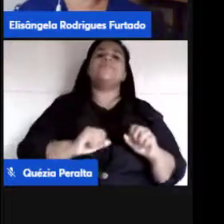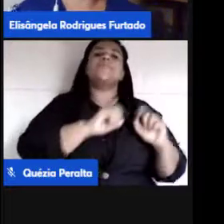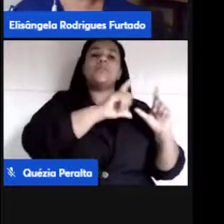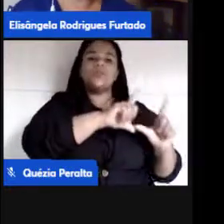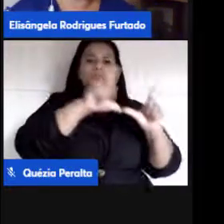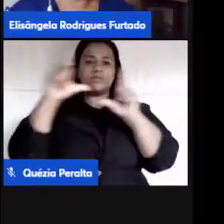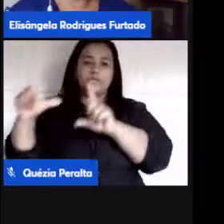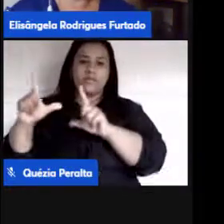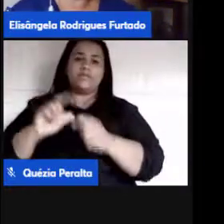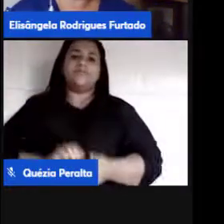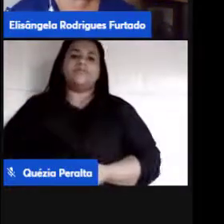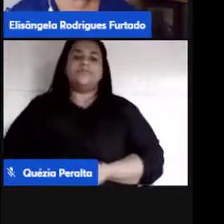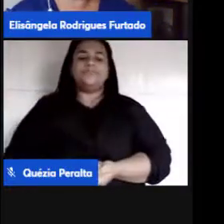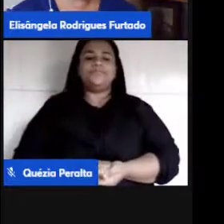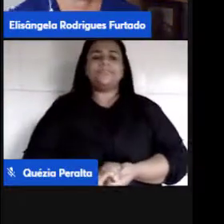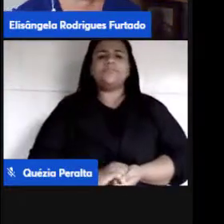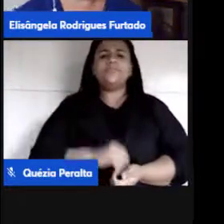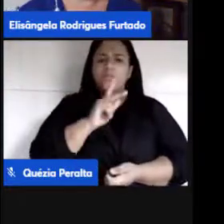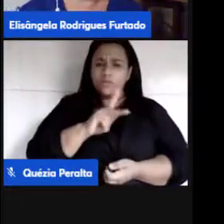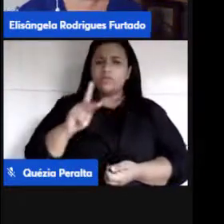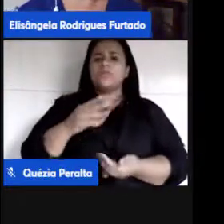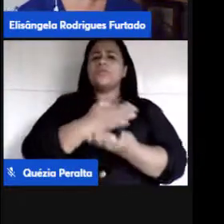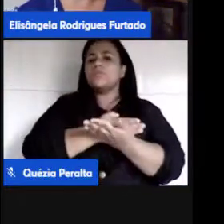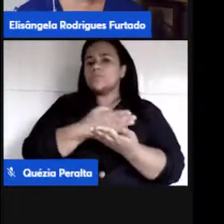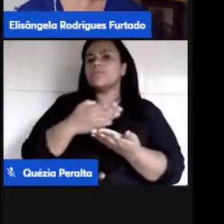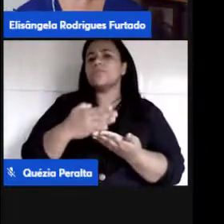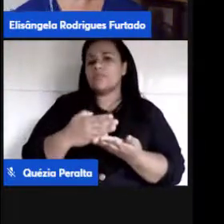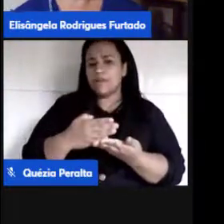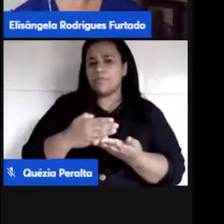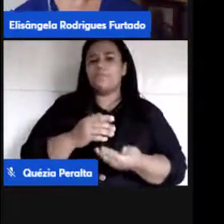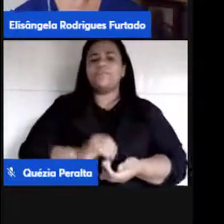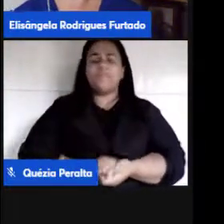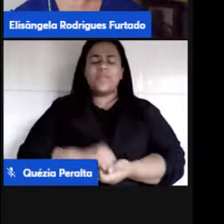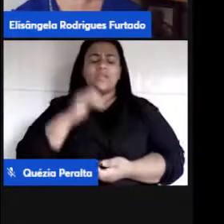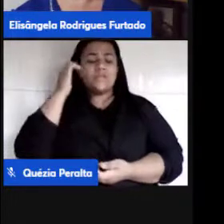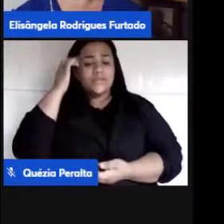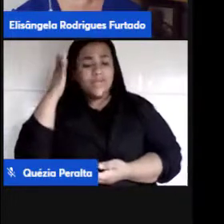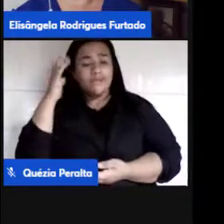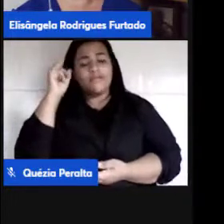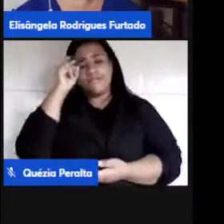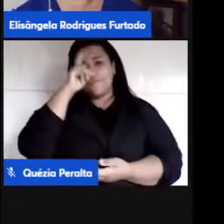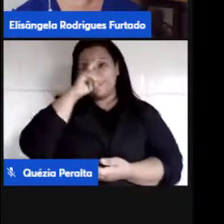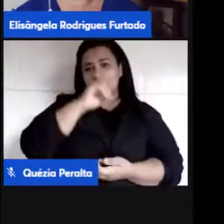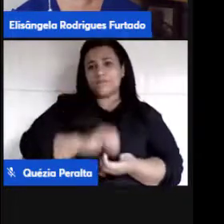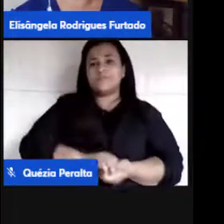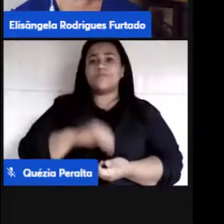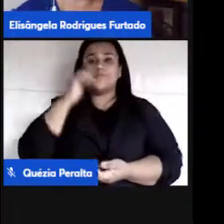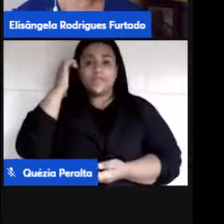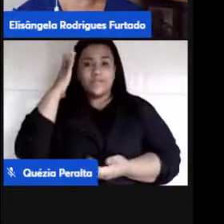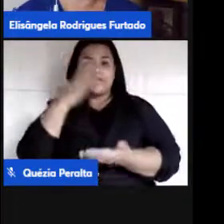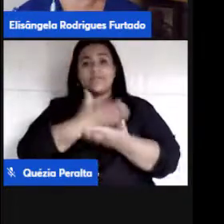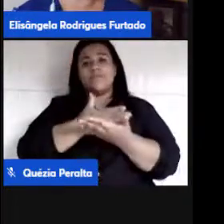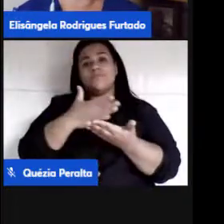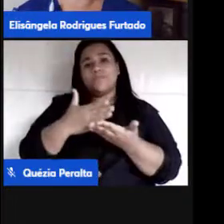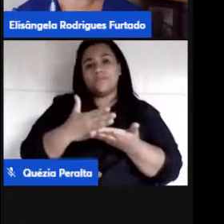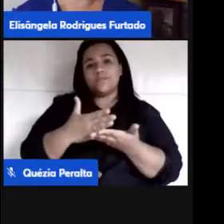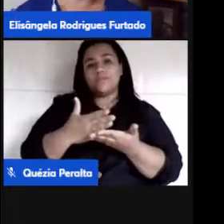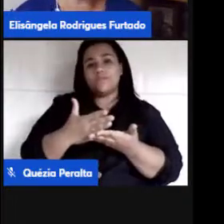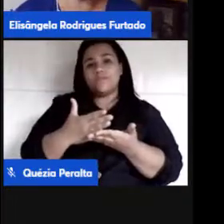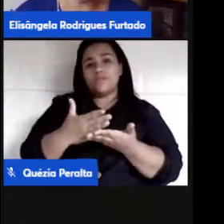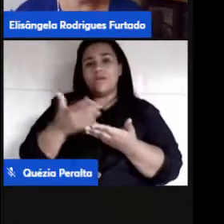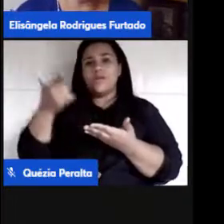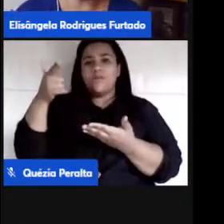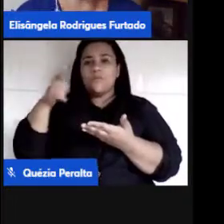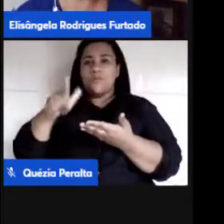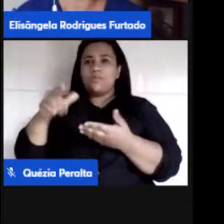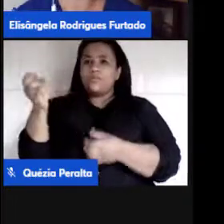Então, professor, vamos começar? Eu sei que é difícil, eu sei que você já está começando, é um outro processo, é um